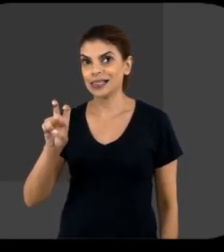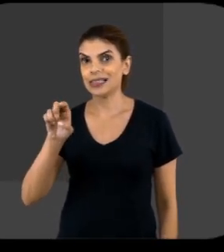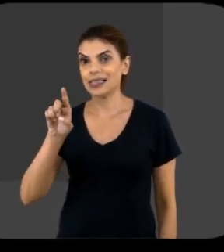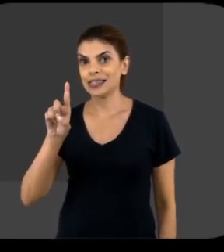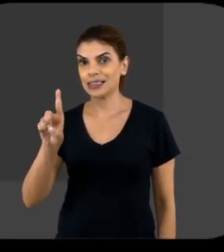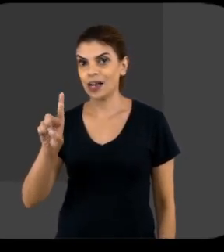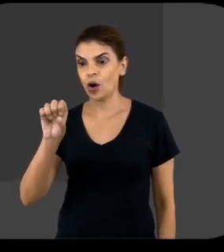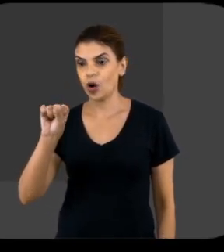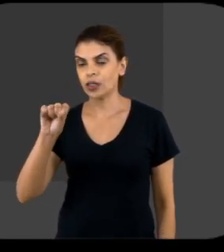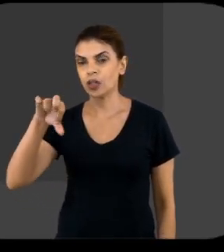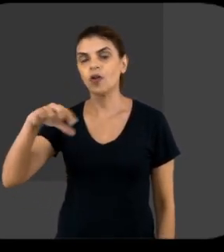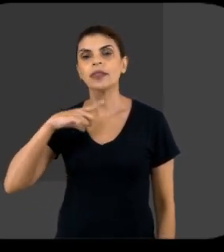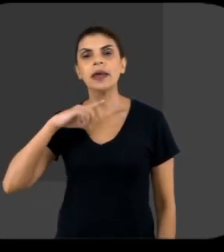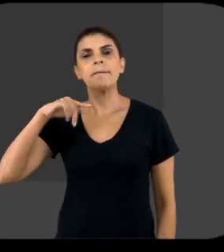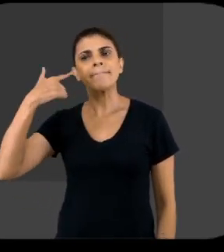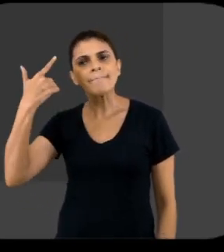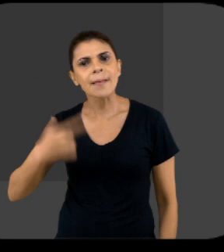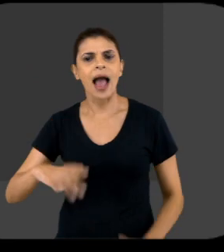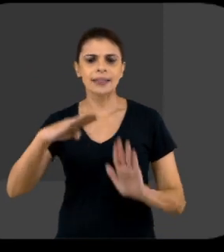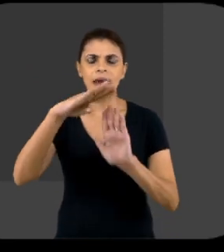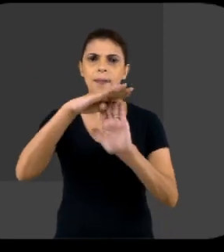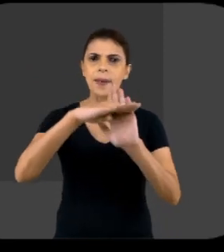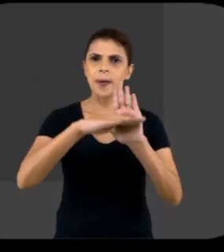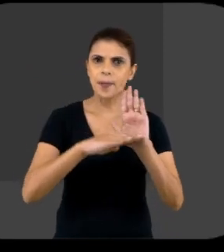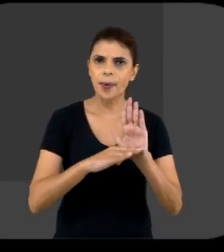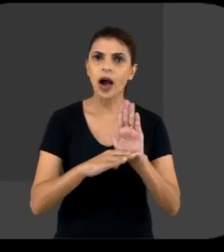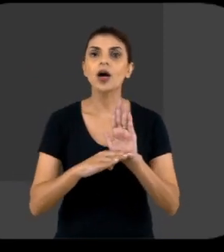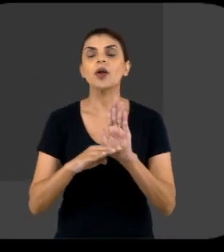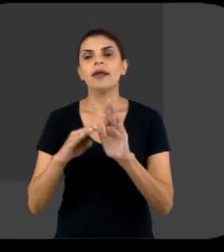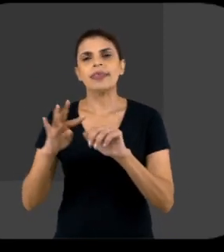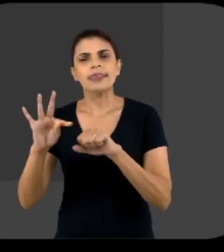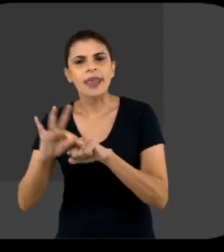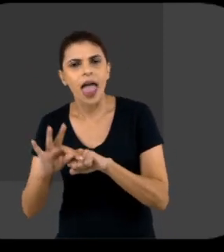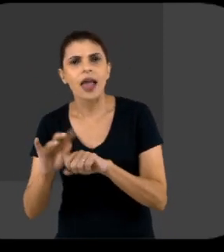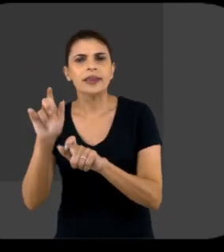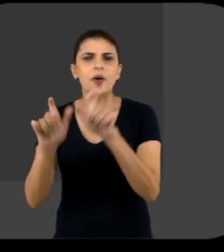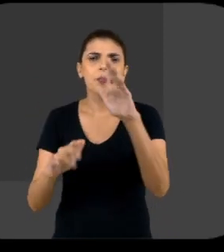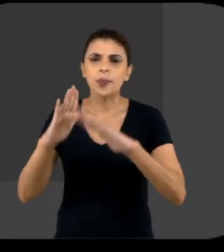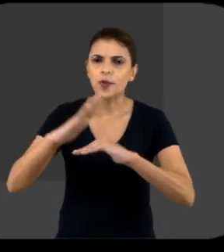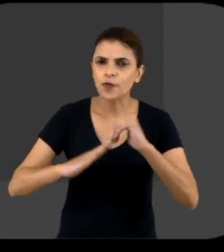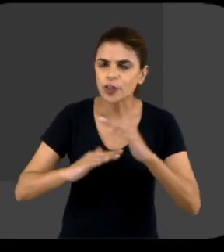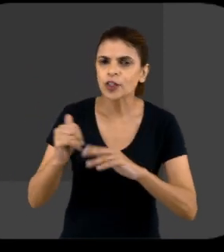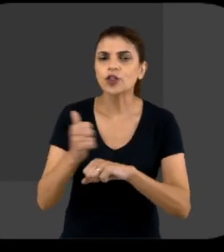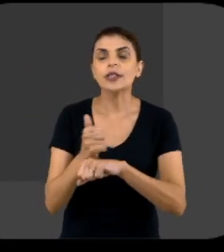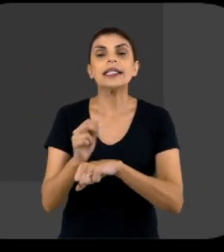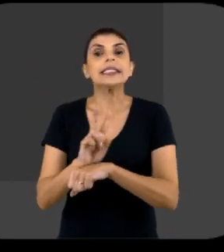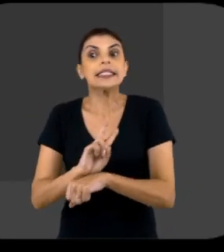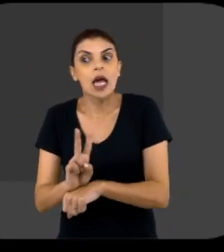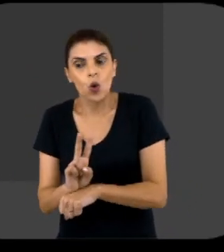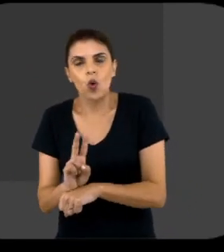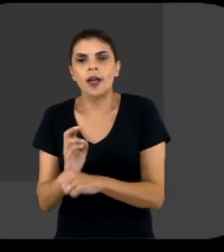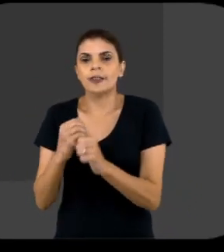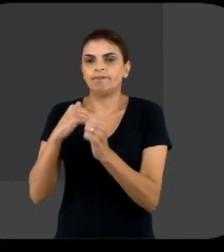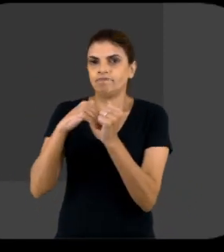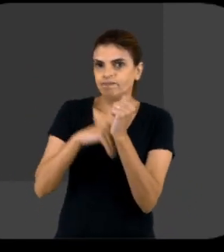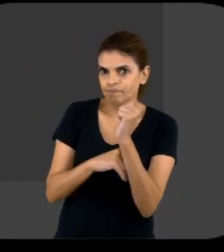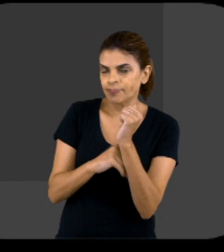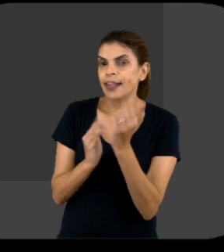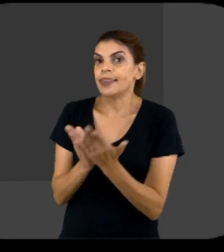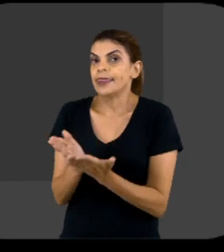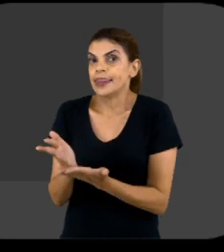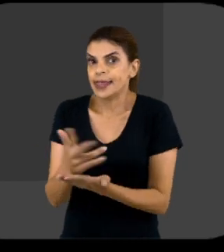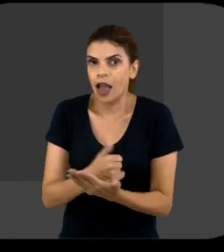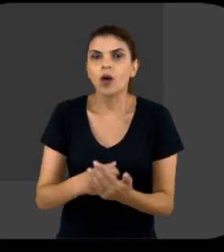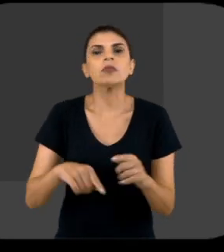15189 você tem mais requisitos envolvendo, além da parte técnica, além da segurança dos dados, você tem também